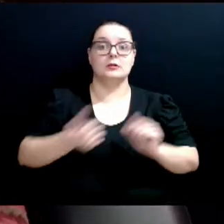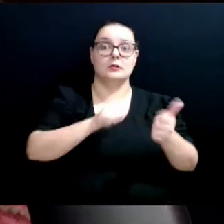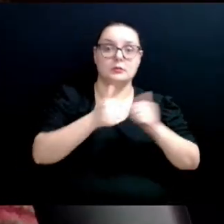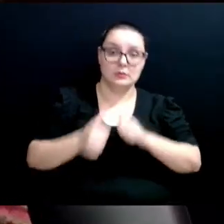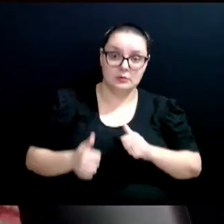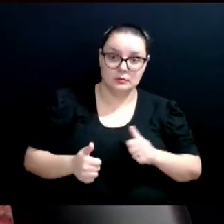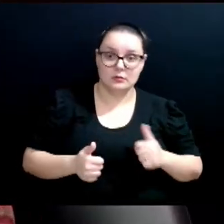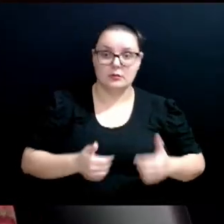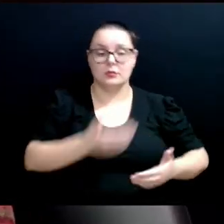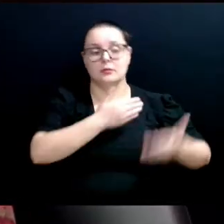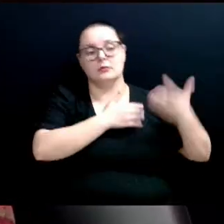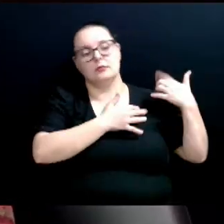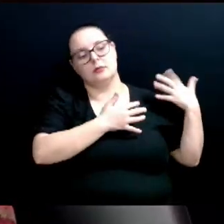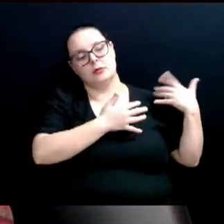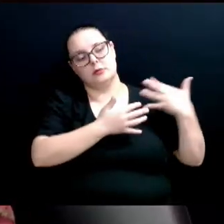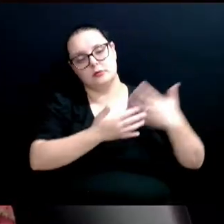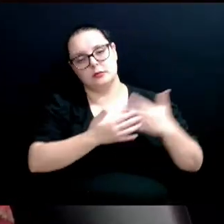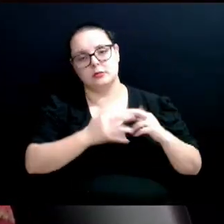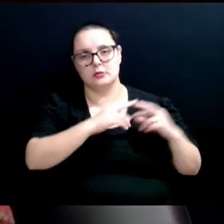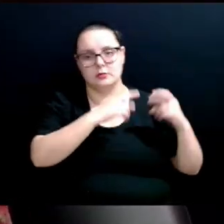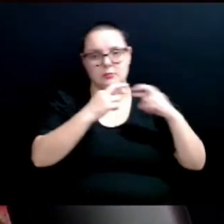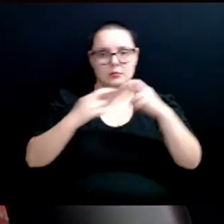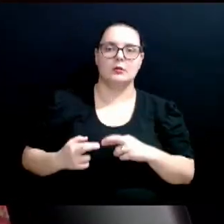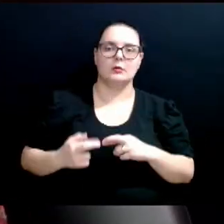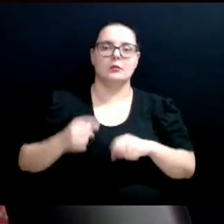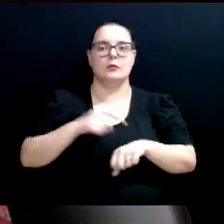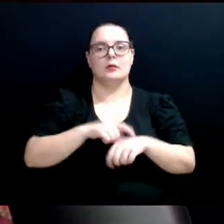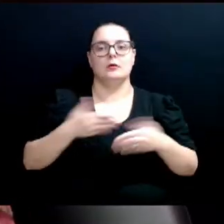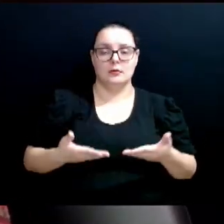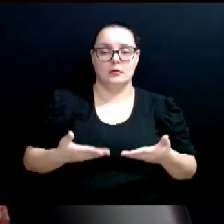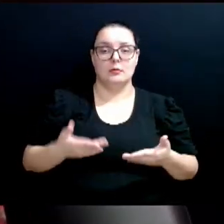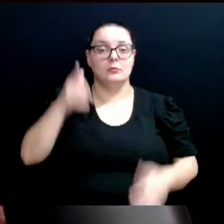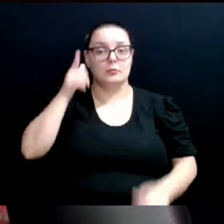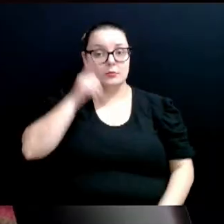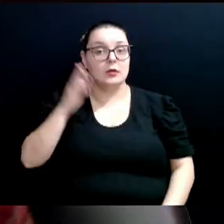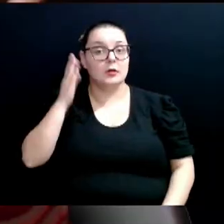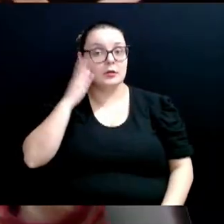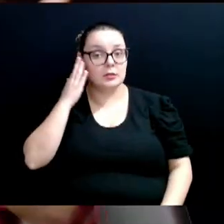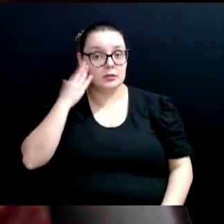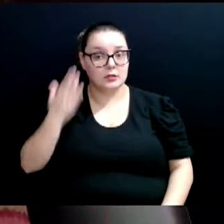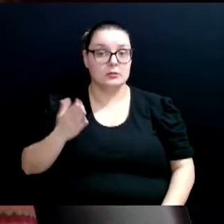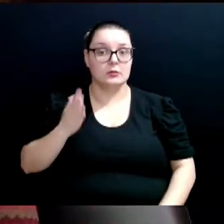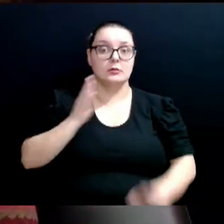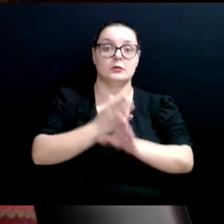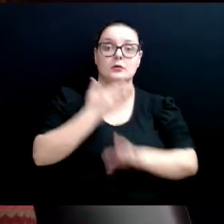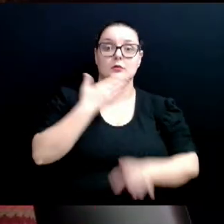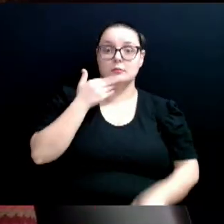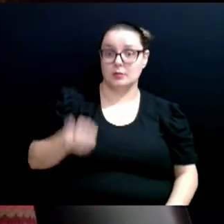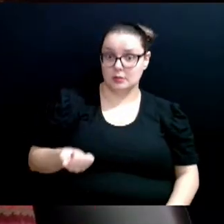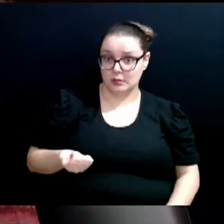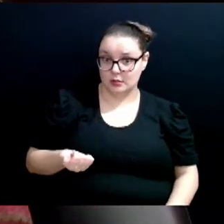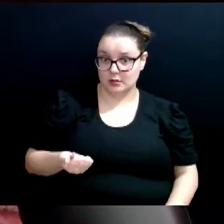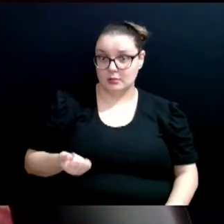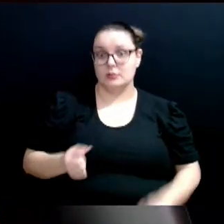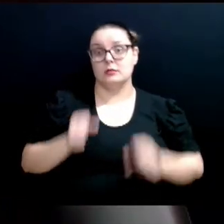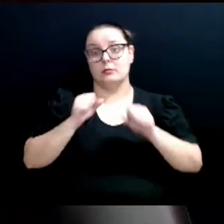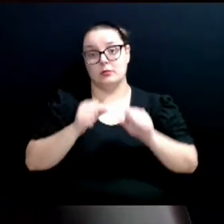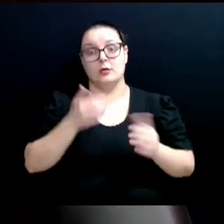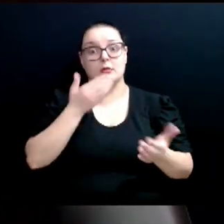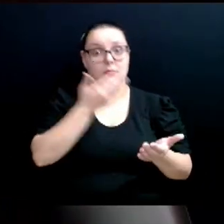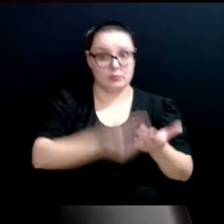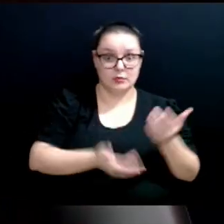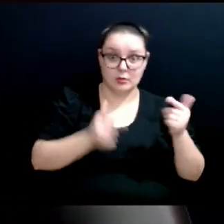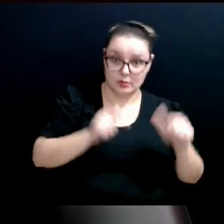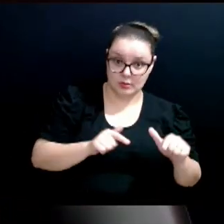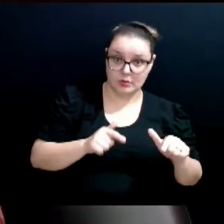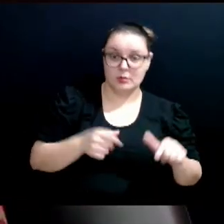de trás até esse momento presente para você conseguir saber e identificar melhor se você pode estar perdendo esse espaço, se isso